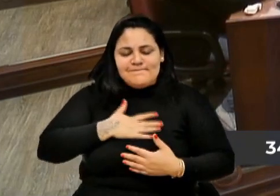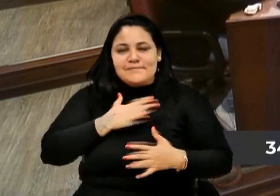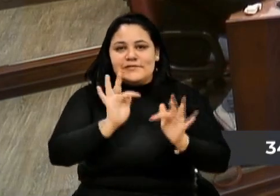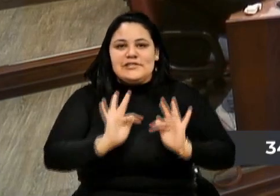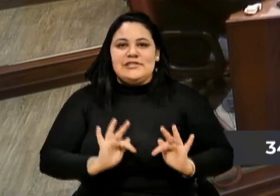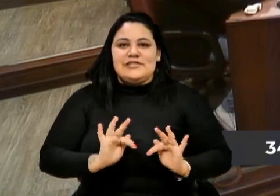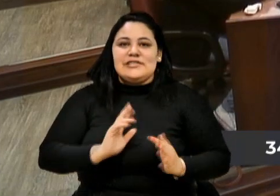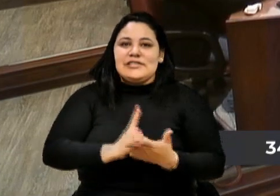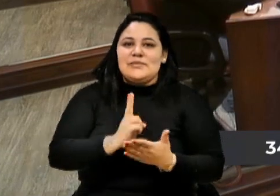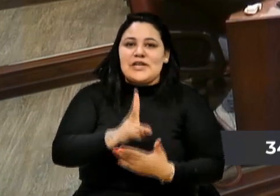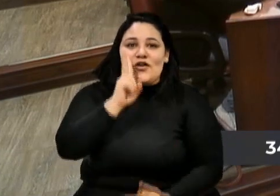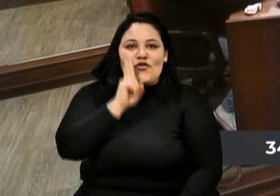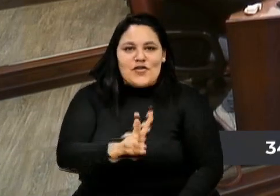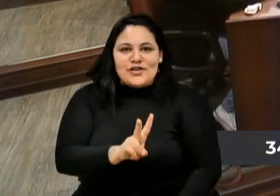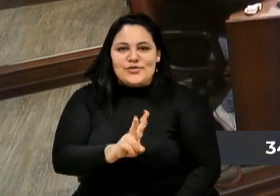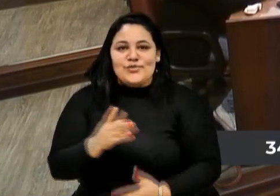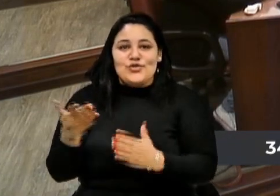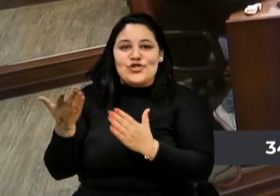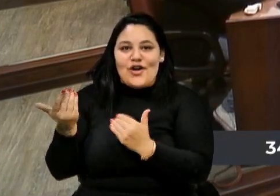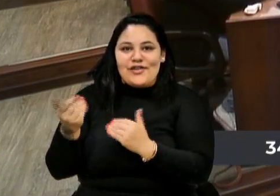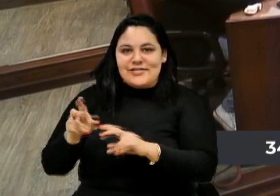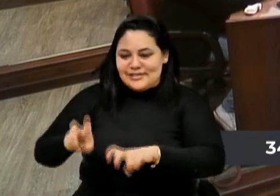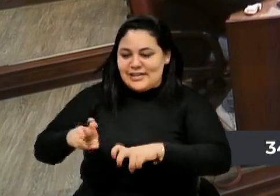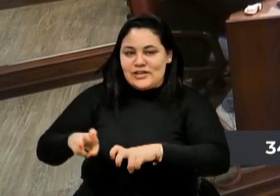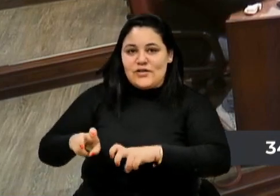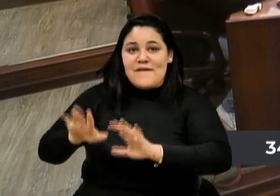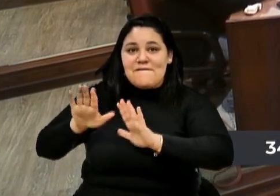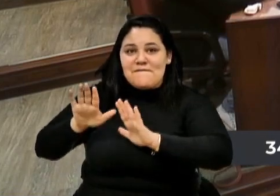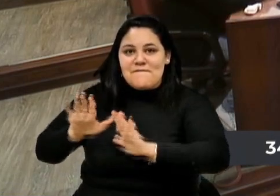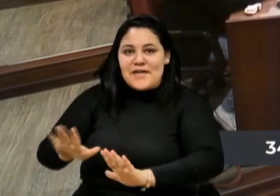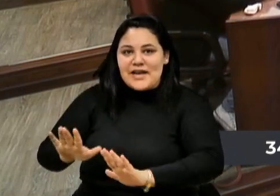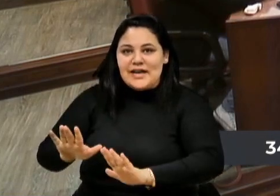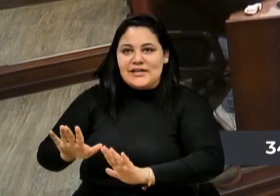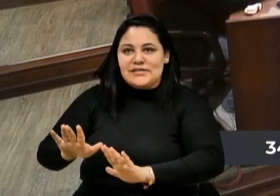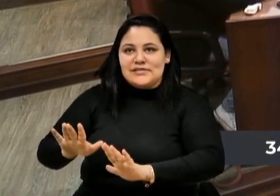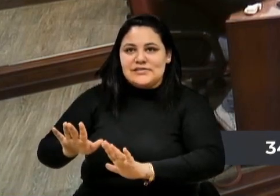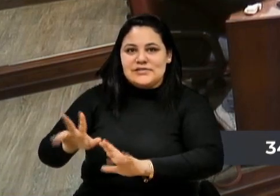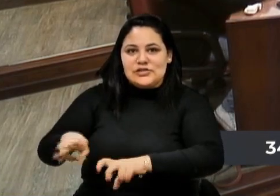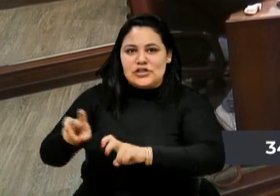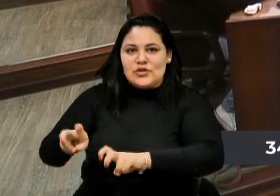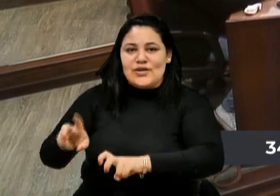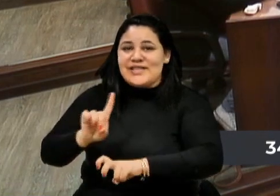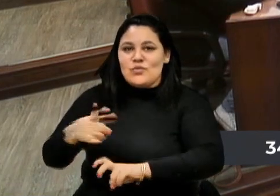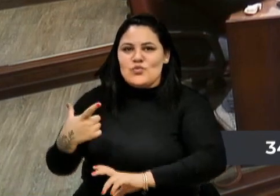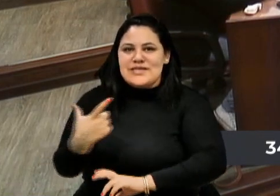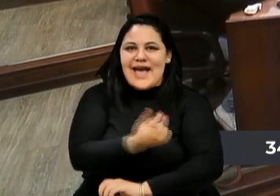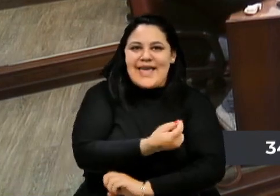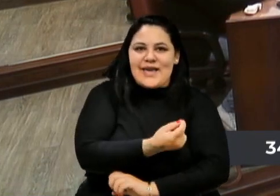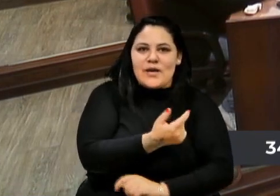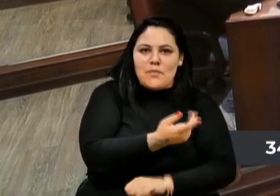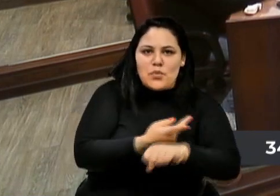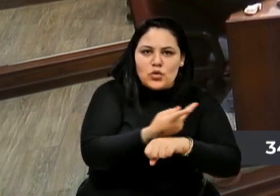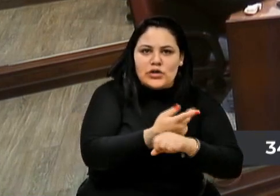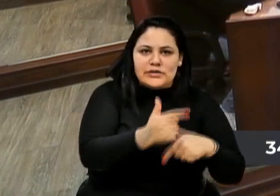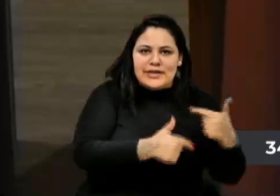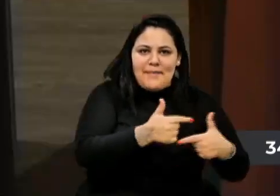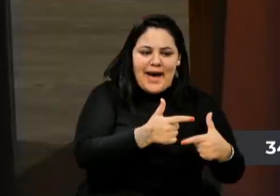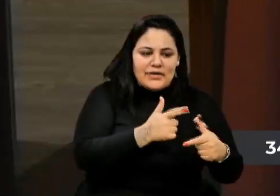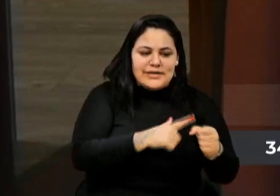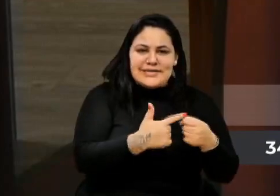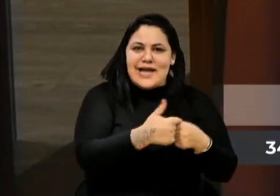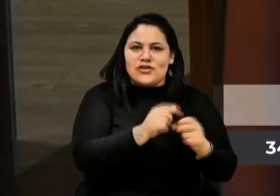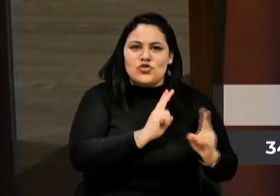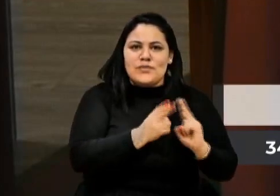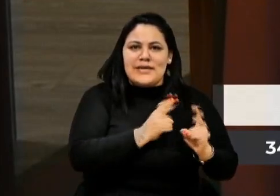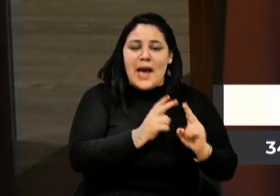vejo um jovem do interior que decide ficar na propriedade, que não sai do interior em busca de um emprego na cidade grande, mas que